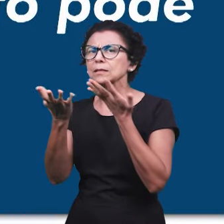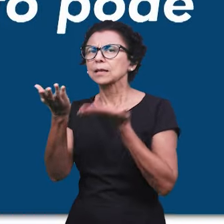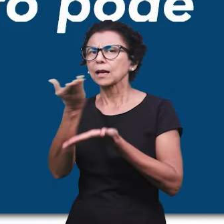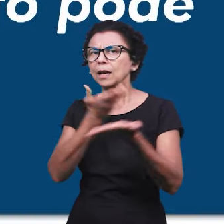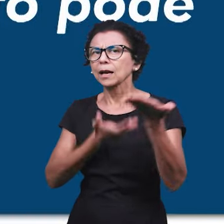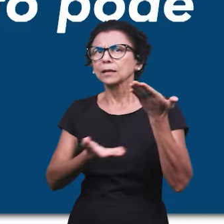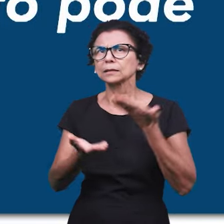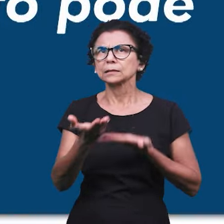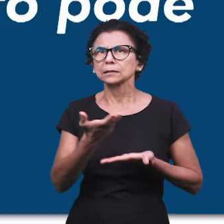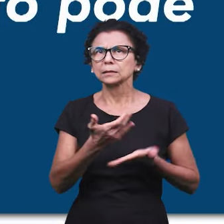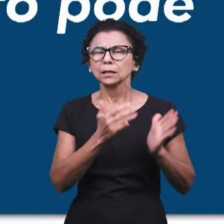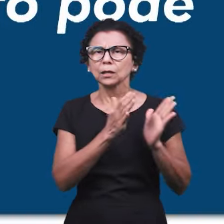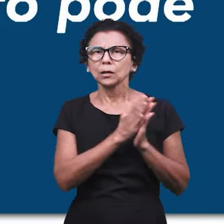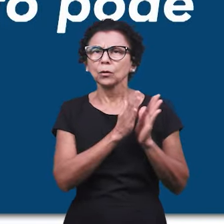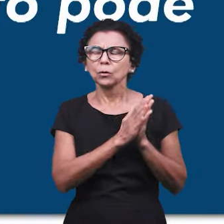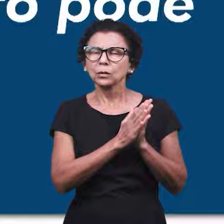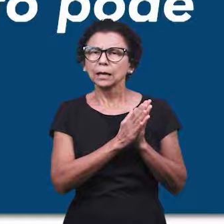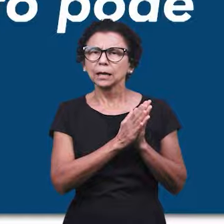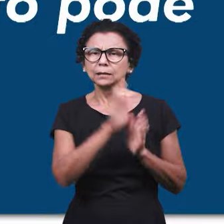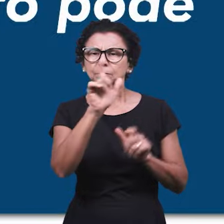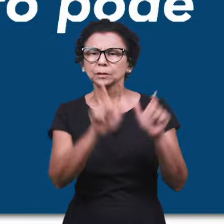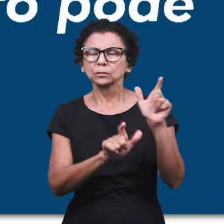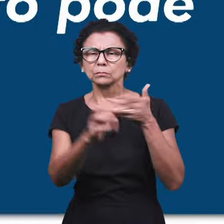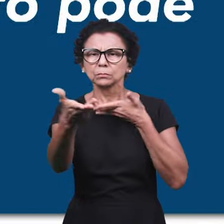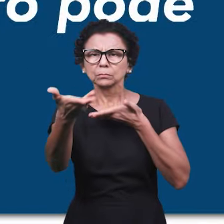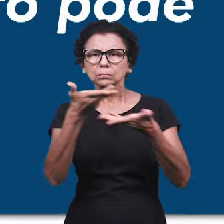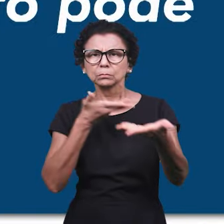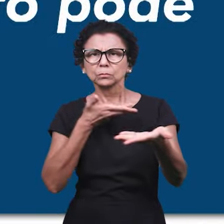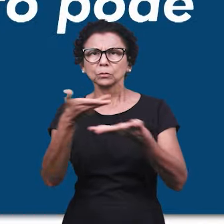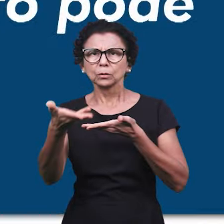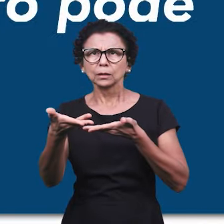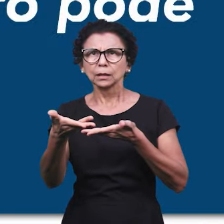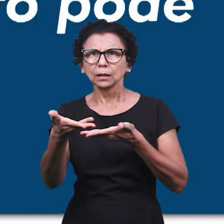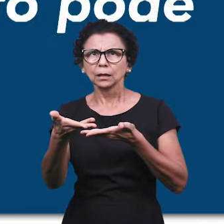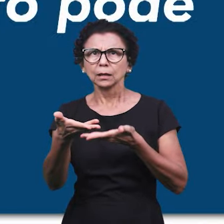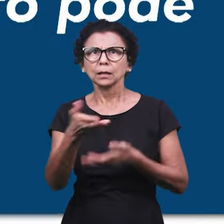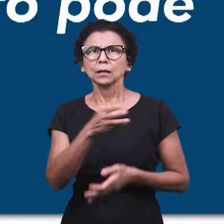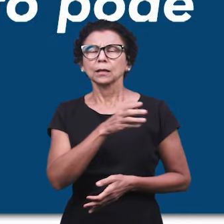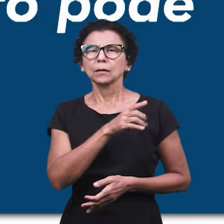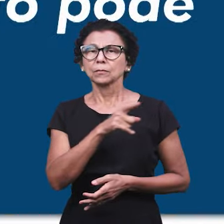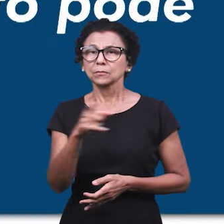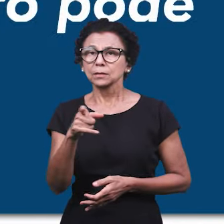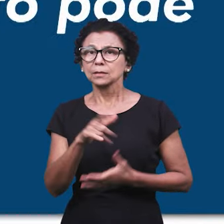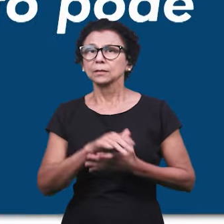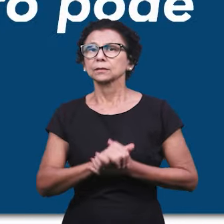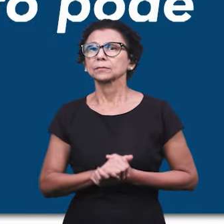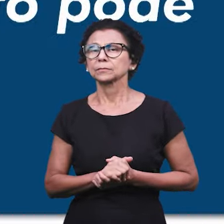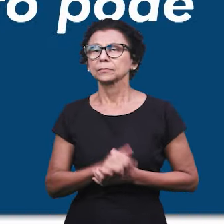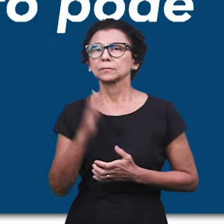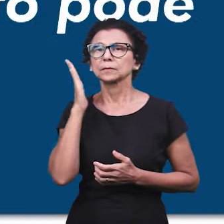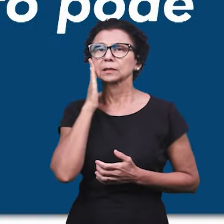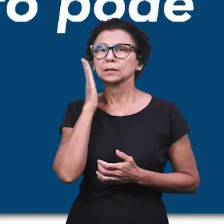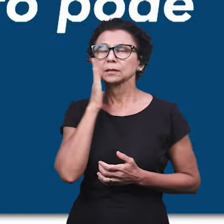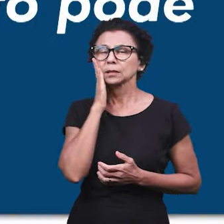orai uns pelos outros para que sareis. A oração feita por um justo